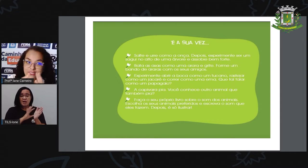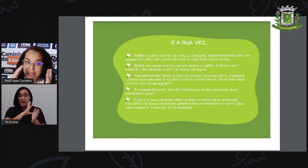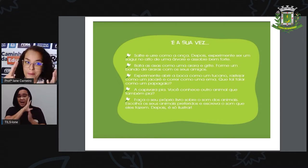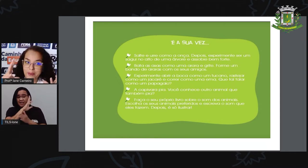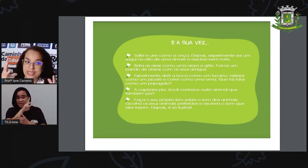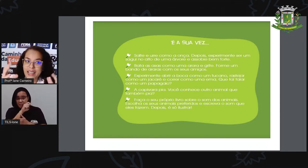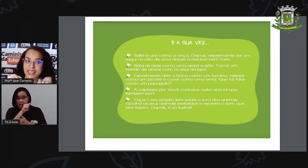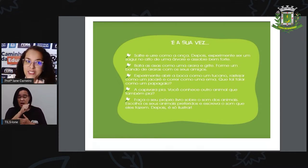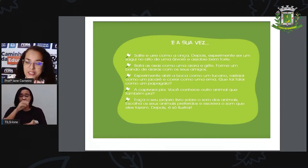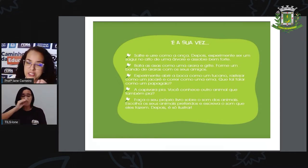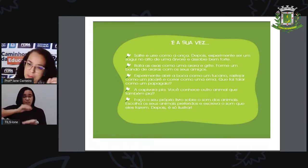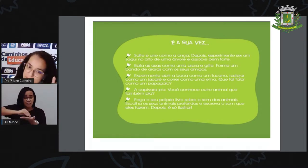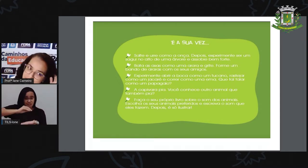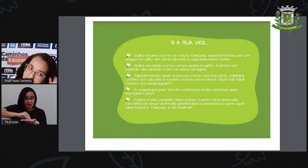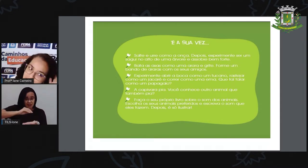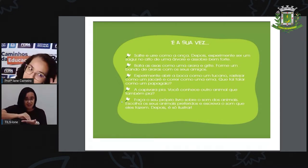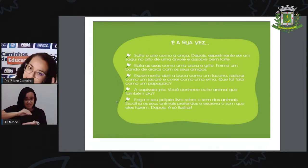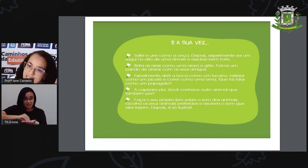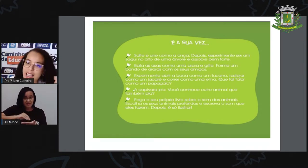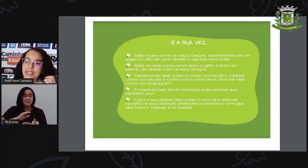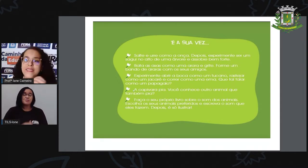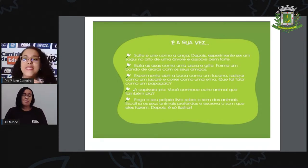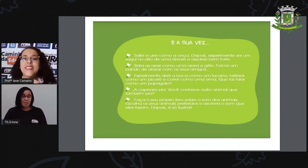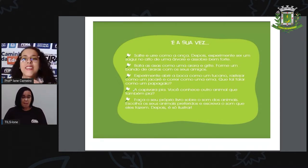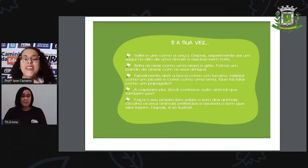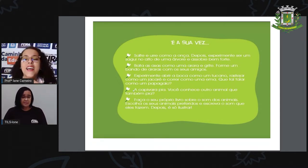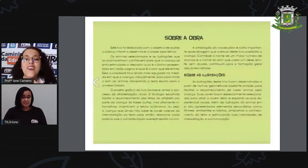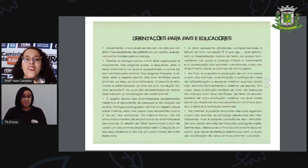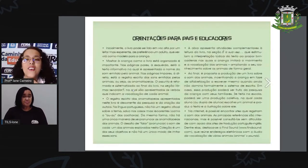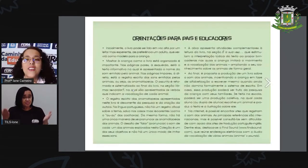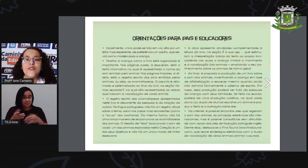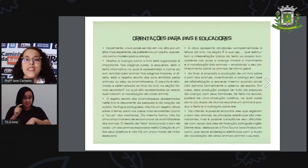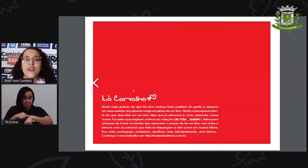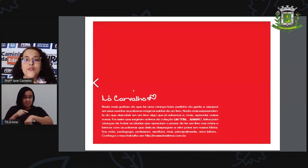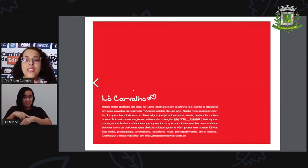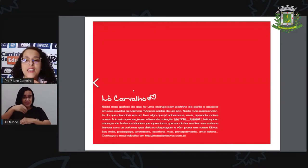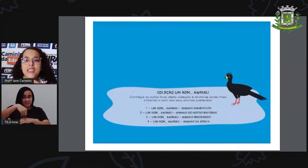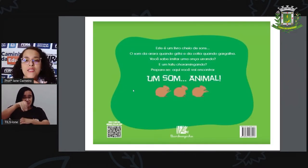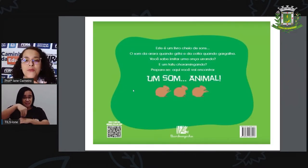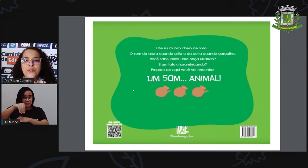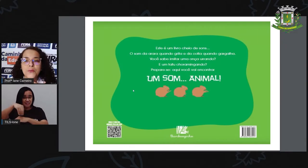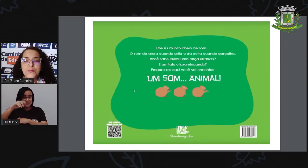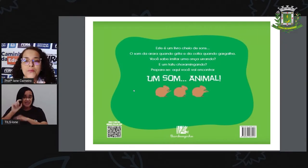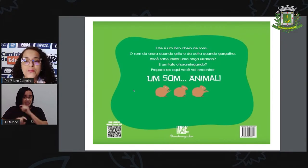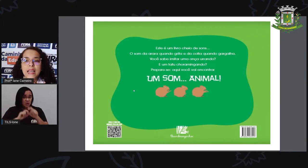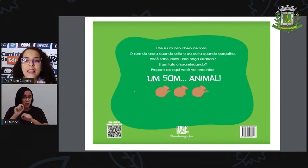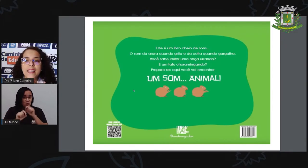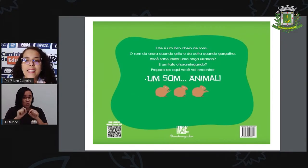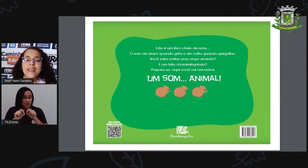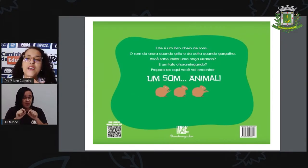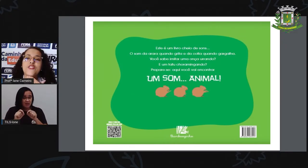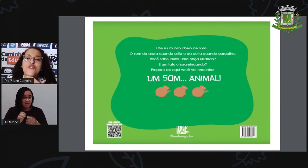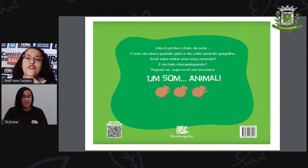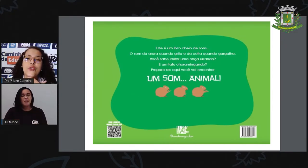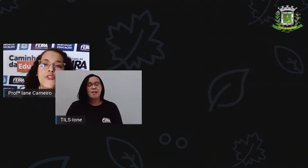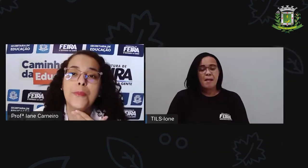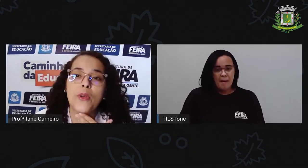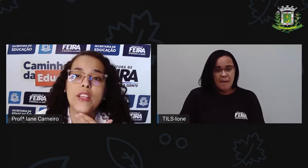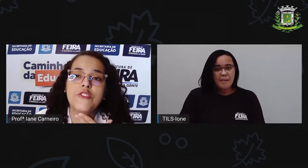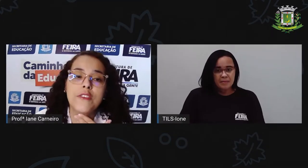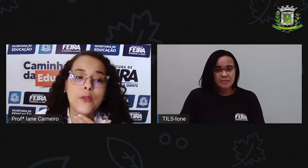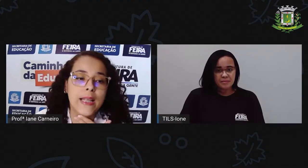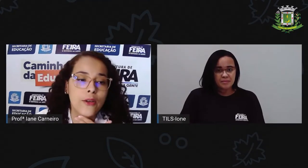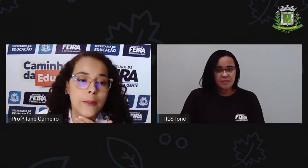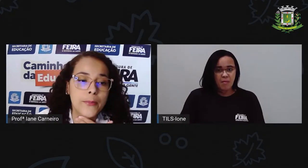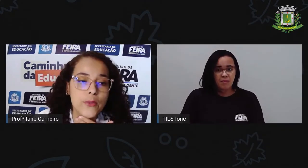aula que a Pró vai dar a grande dica pra vocês aí, tá certo? Olha o final do livro, né? Show de